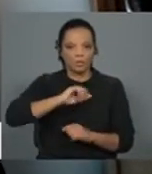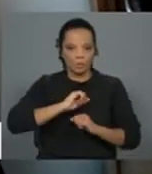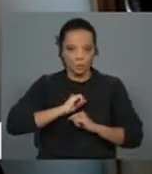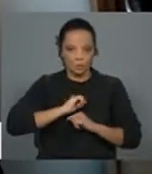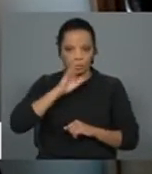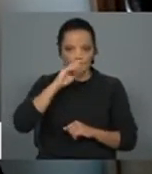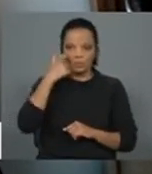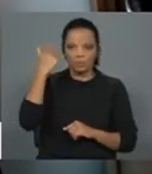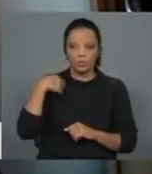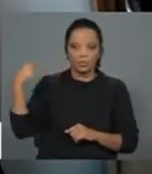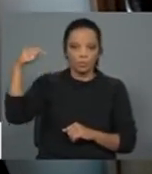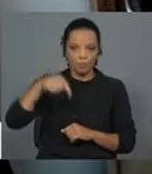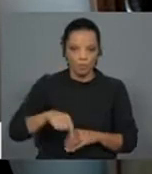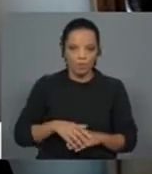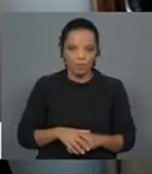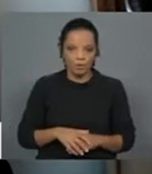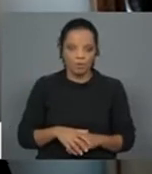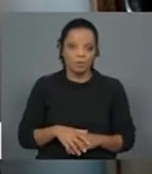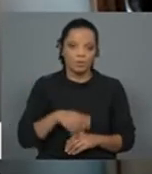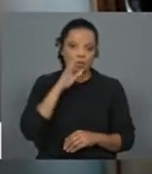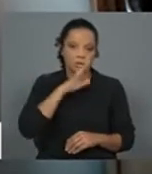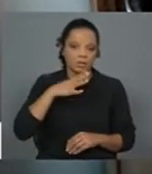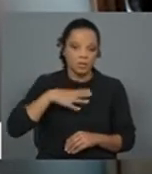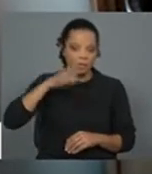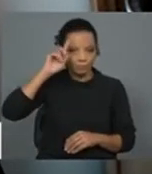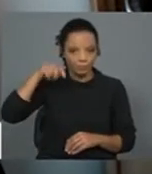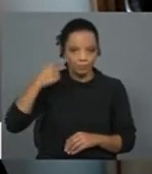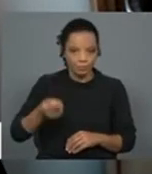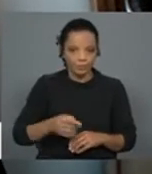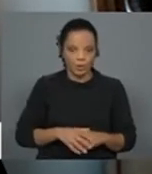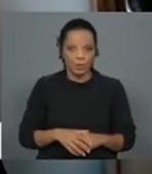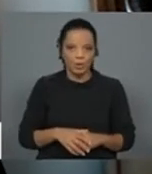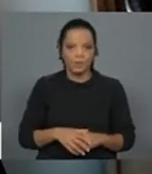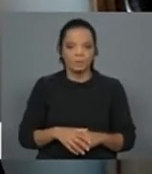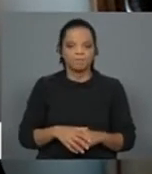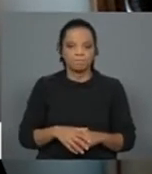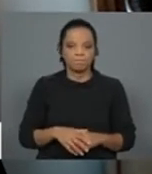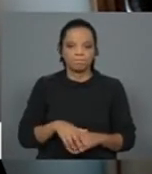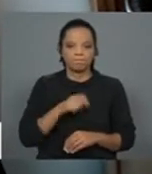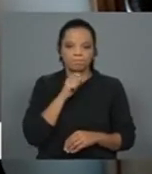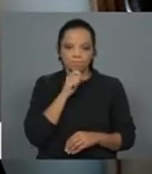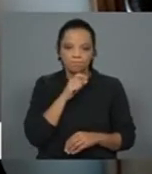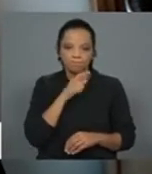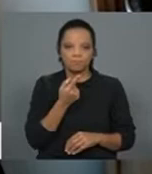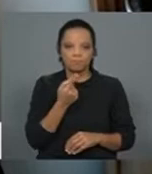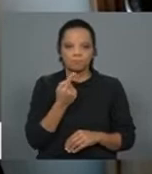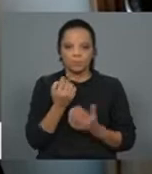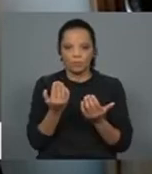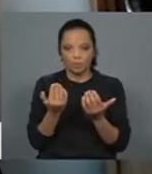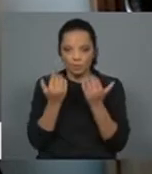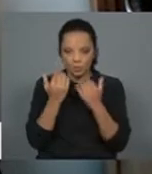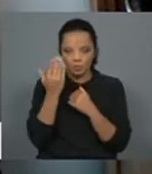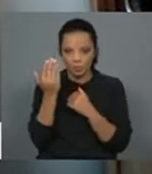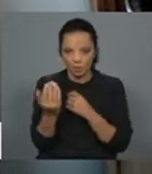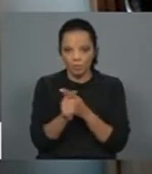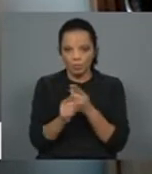uma pessoa nos visita e quiser saber, portanto, tem possibilidade, tem elementos necessários para